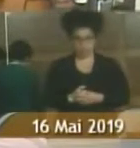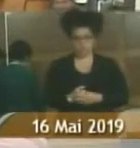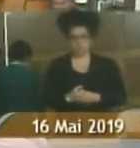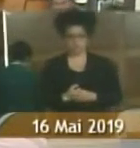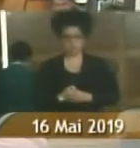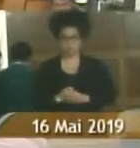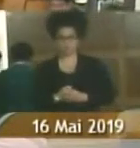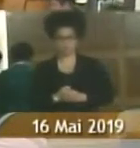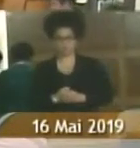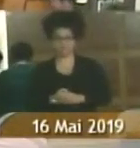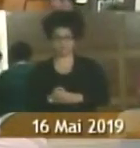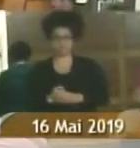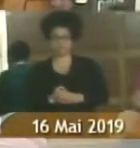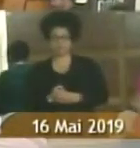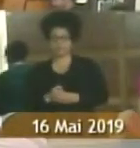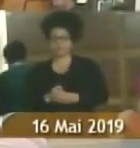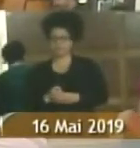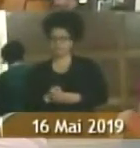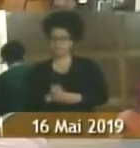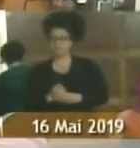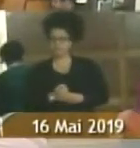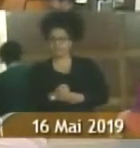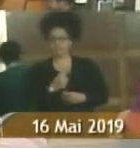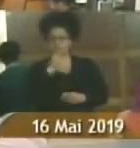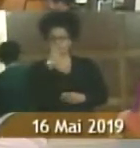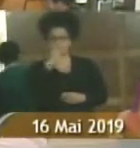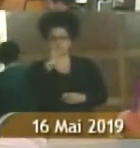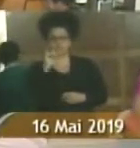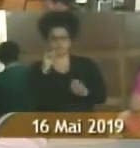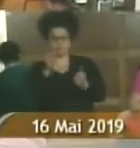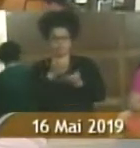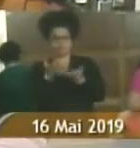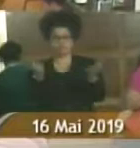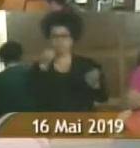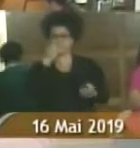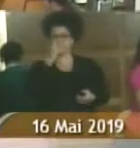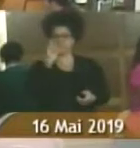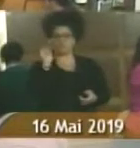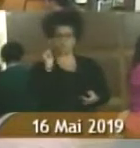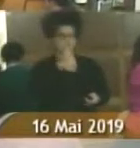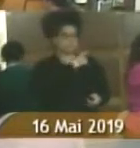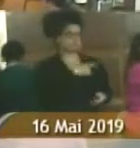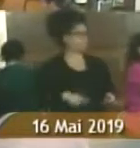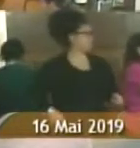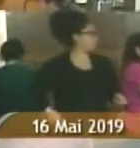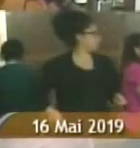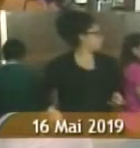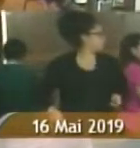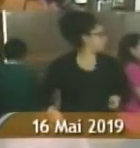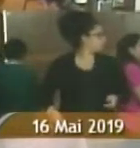Bom dia a todos. Bom dia, presidente.